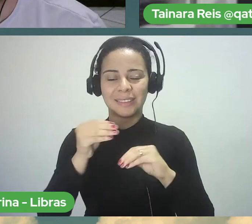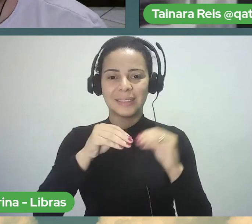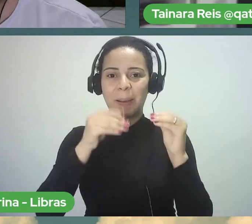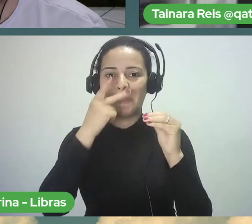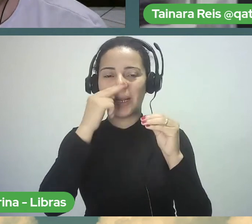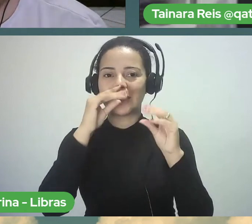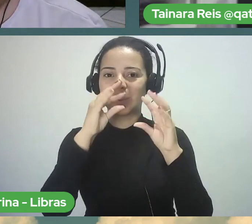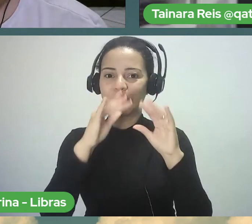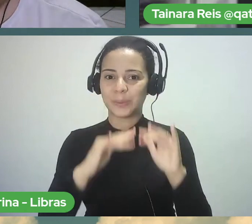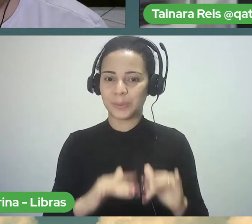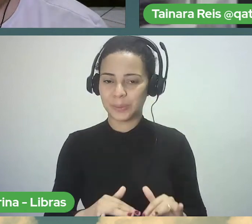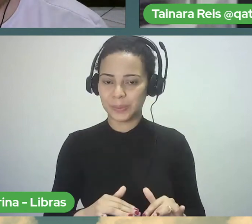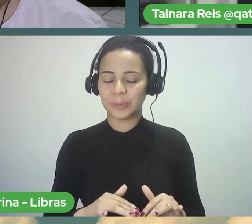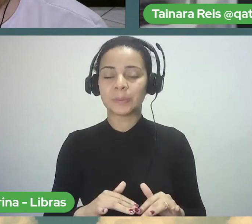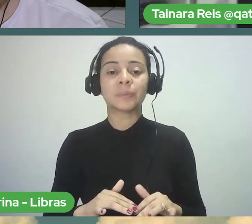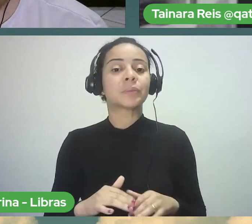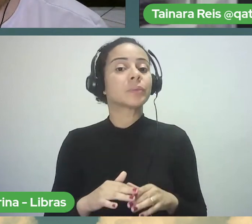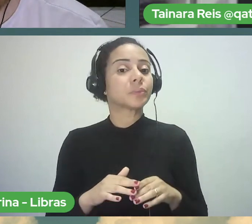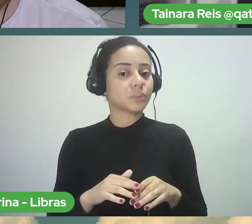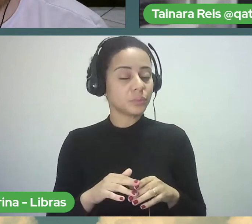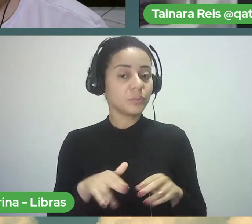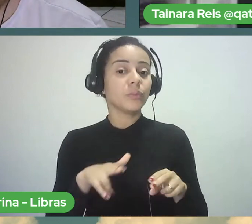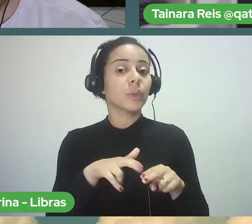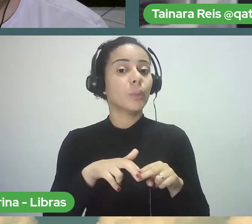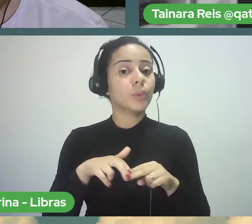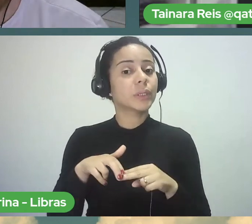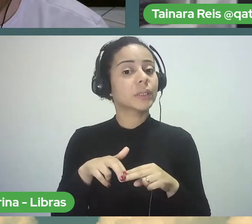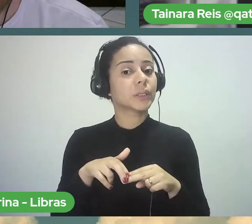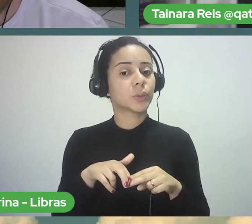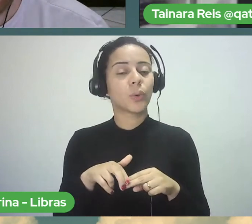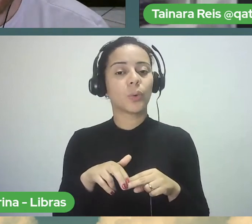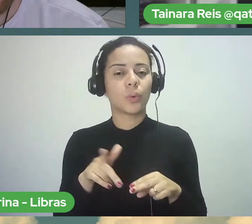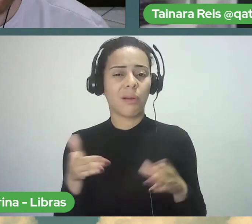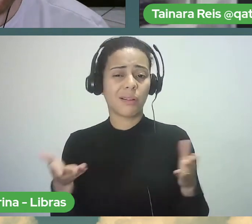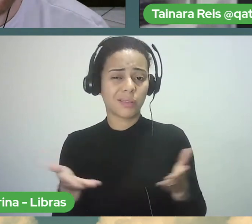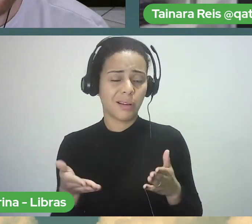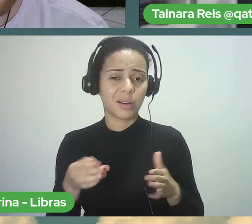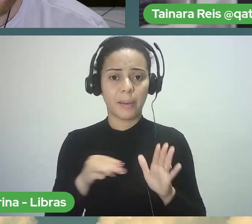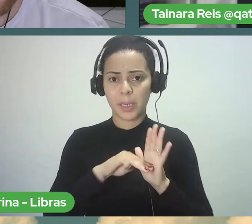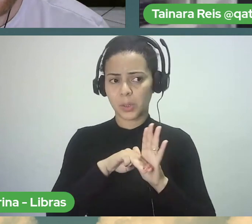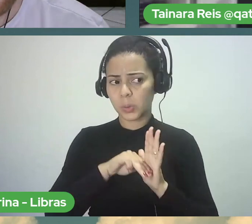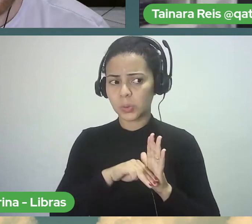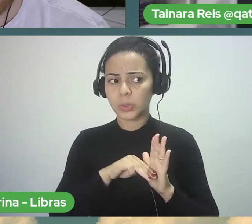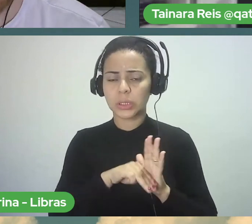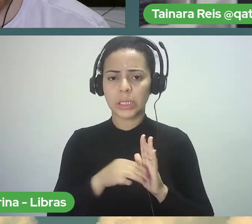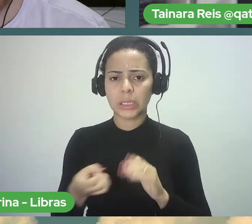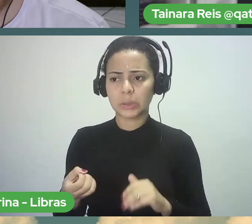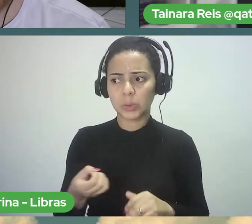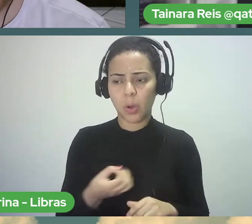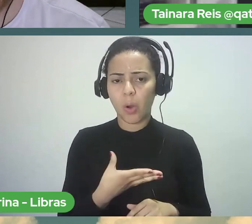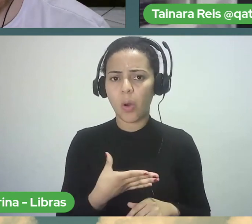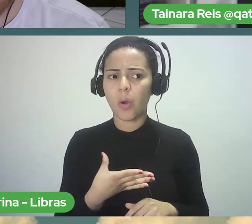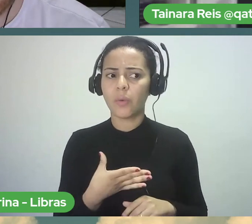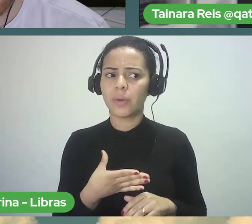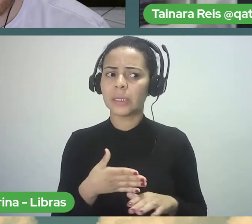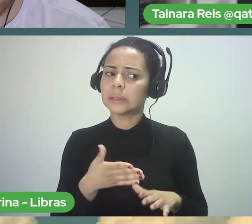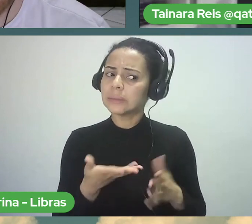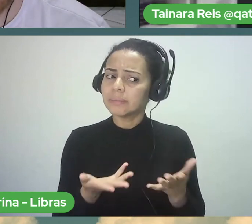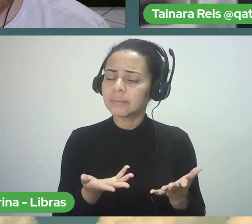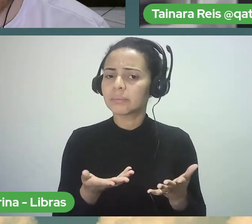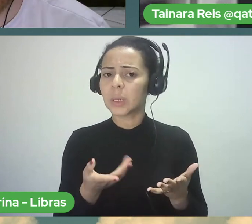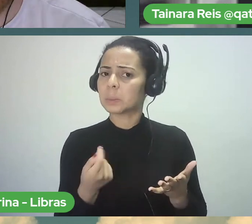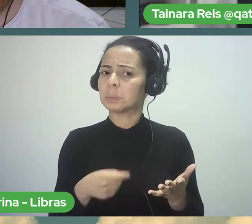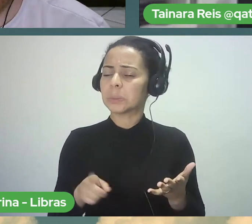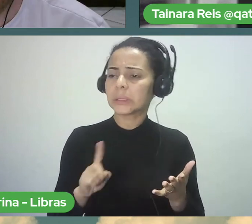num cenário em que é um cenário, talvez, de metodologia tradicional ou algo que não seja ágil, não tem problema.